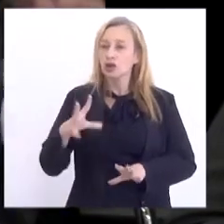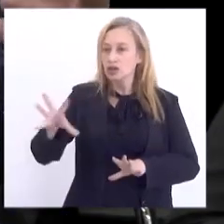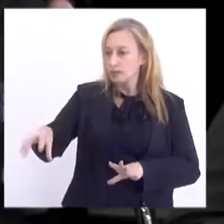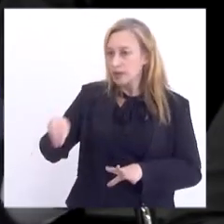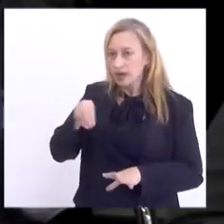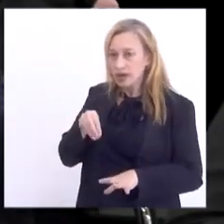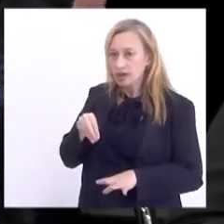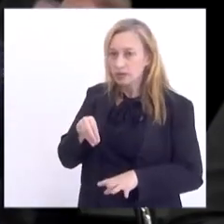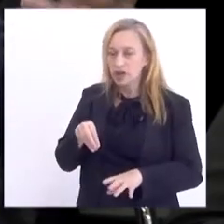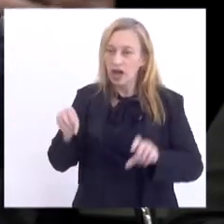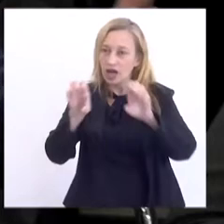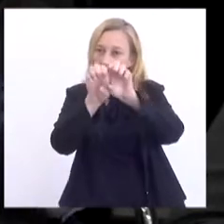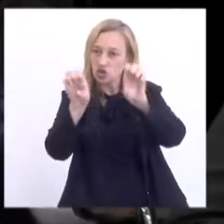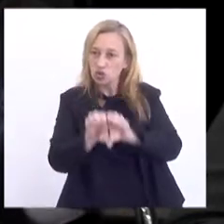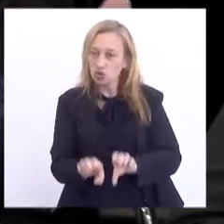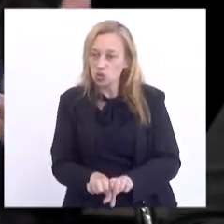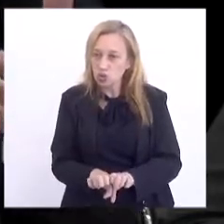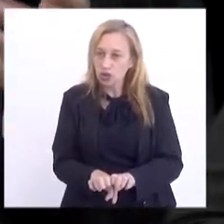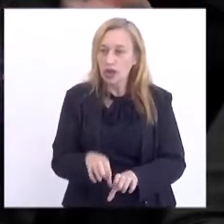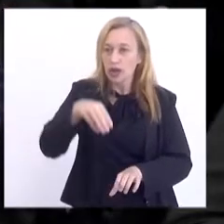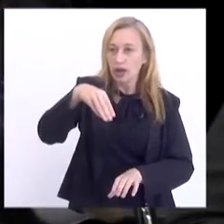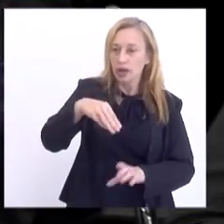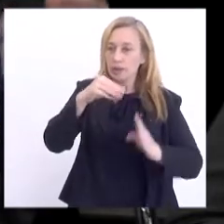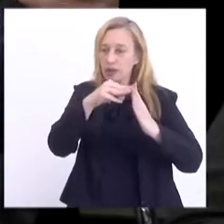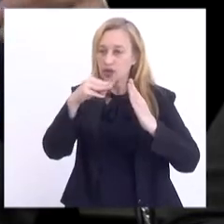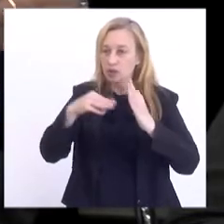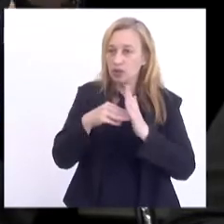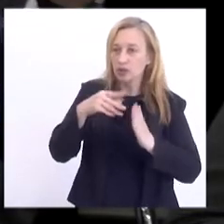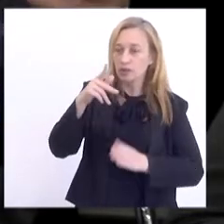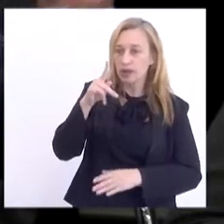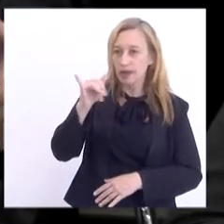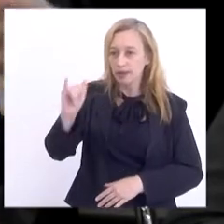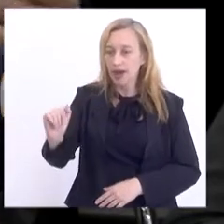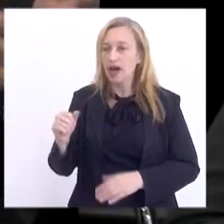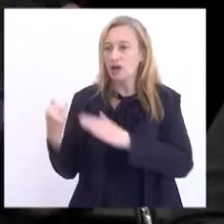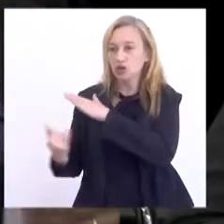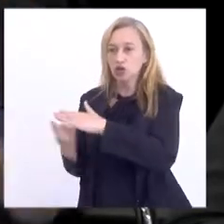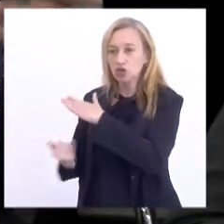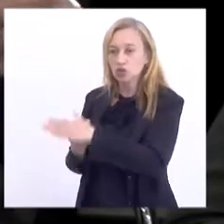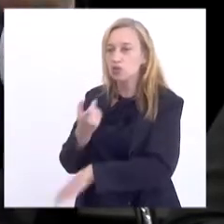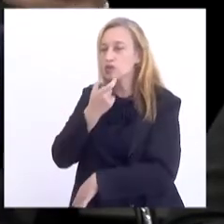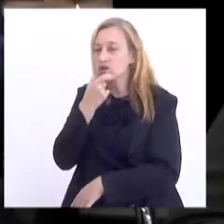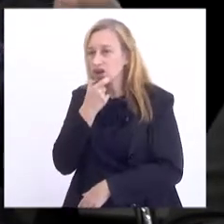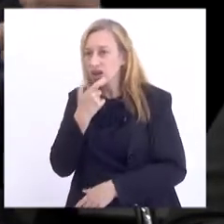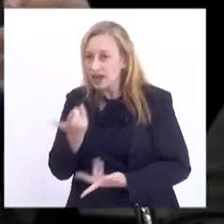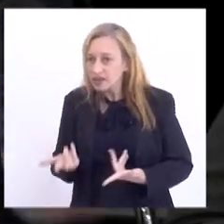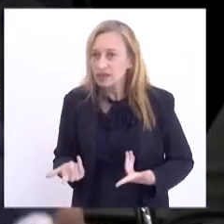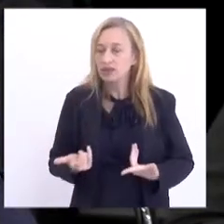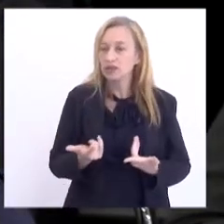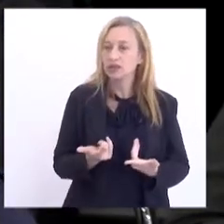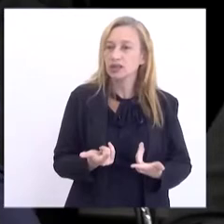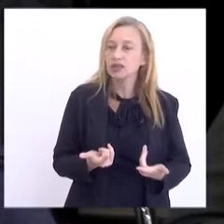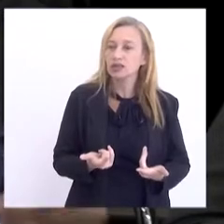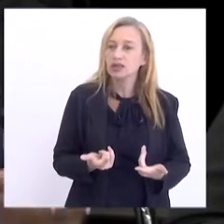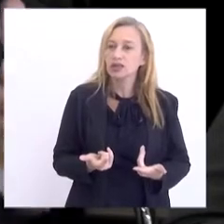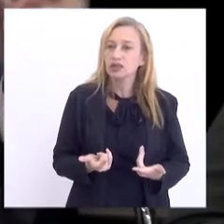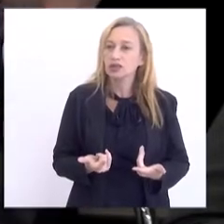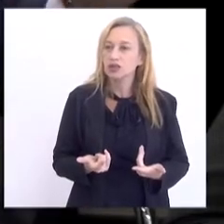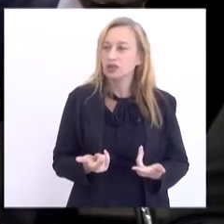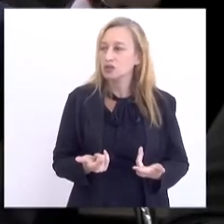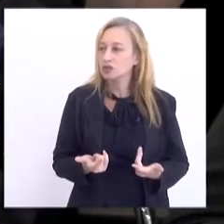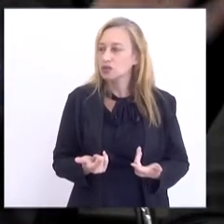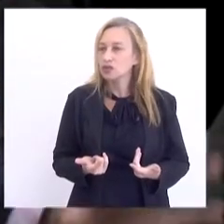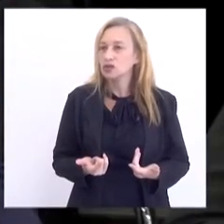a estrutura de uma metodologia do pia mais que o Instituto Inglês é projeto mesmo é uma